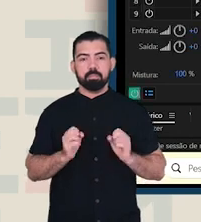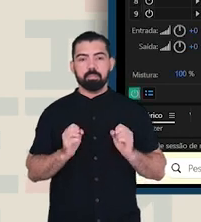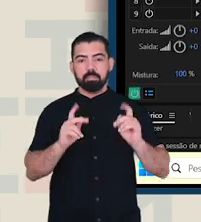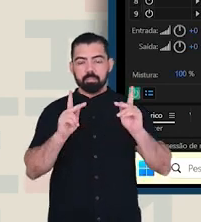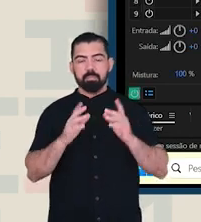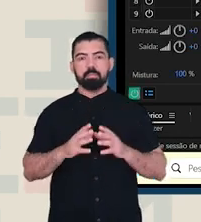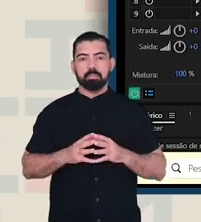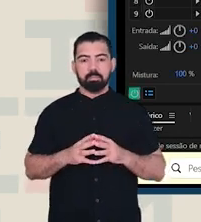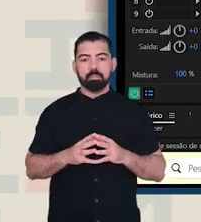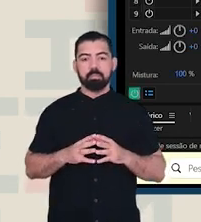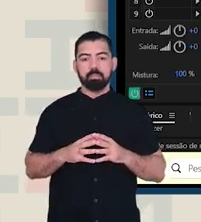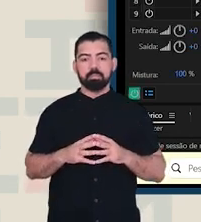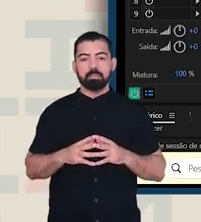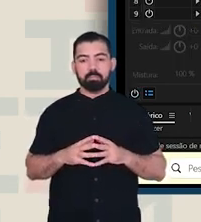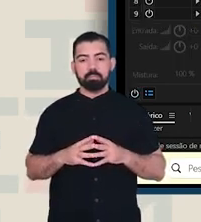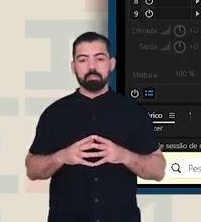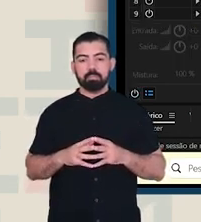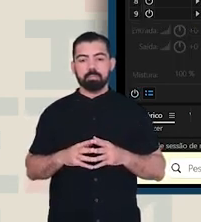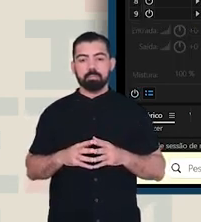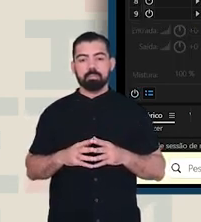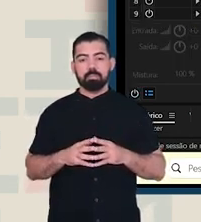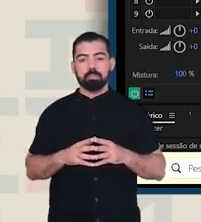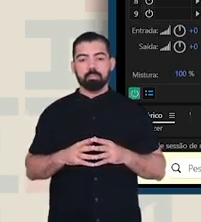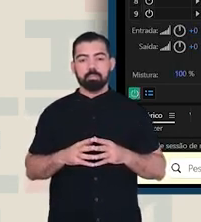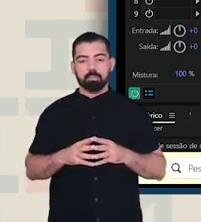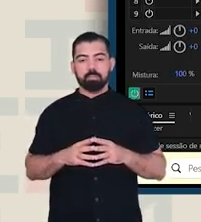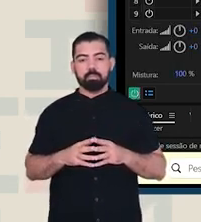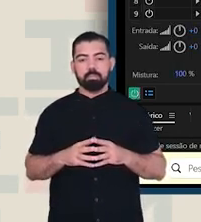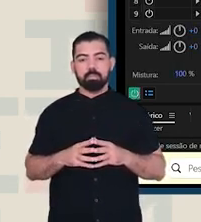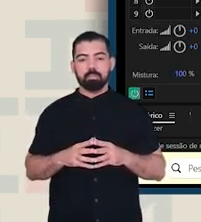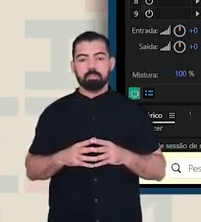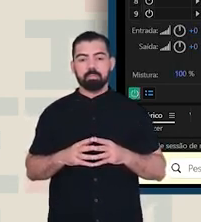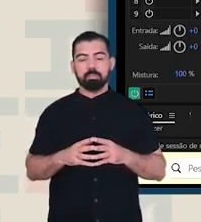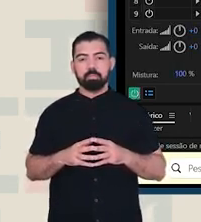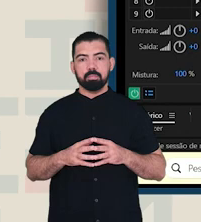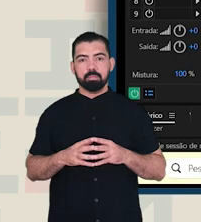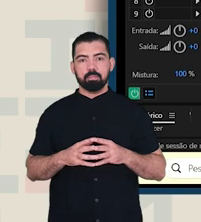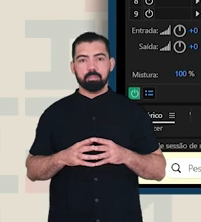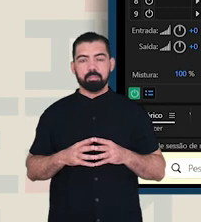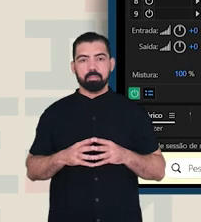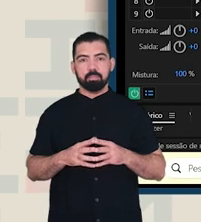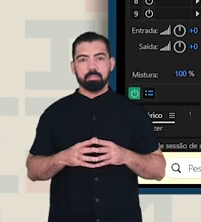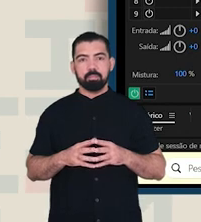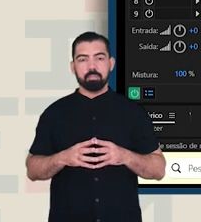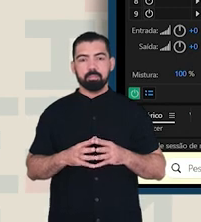Ok. Isso já está desagrupado. Ok.